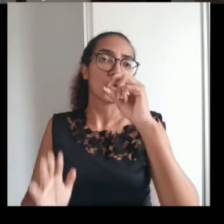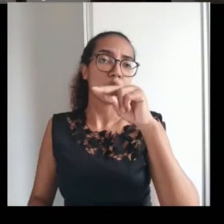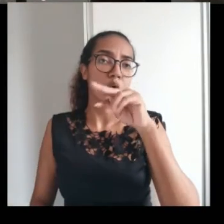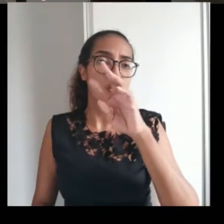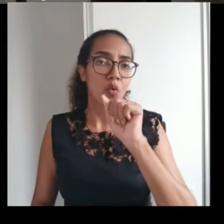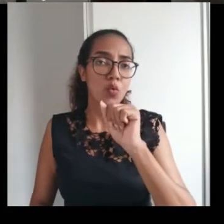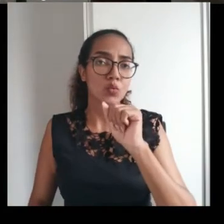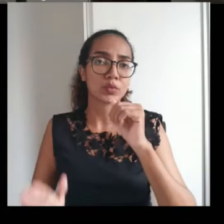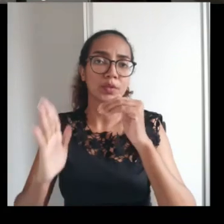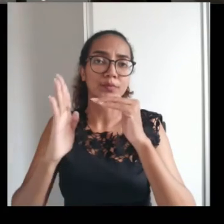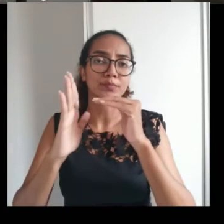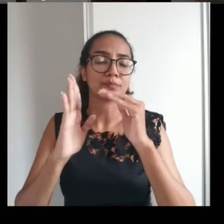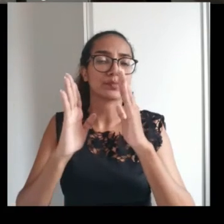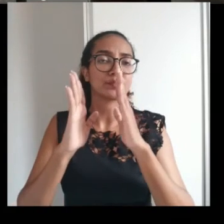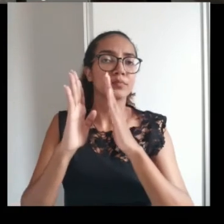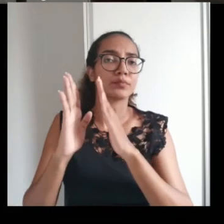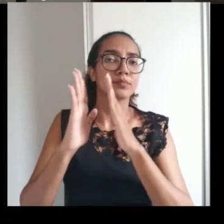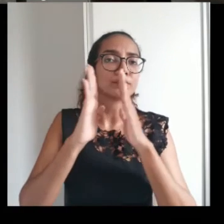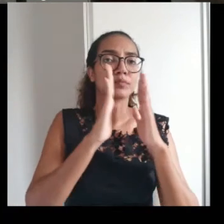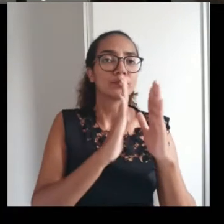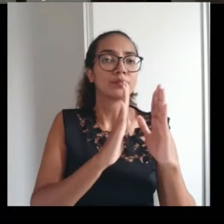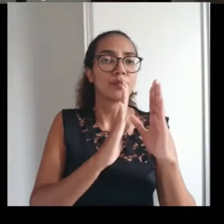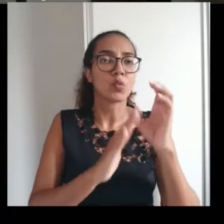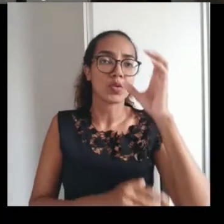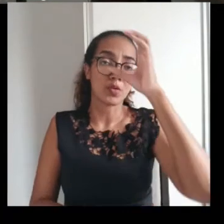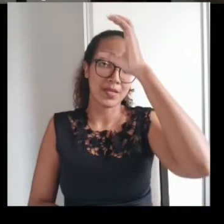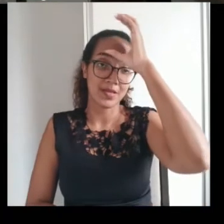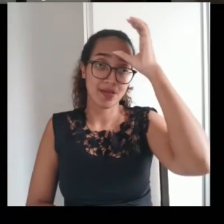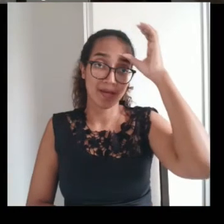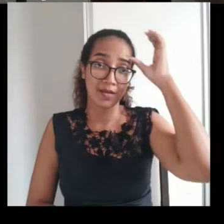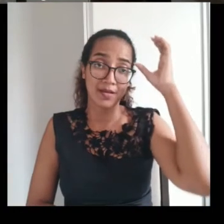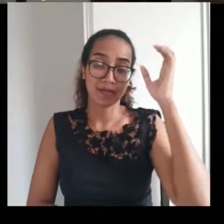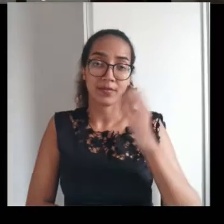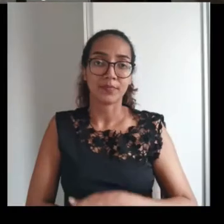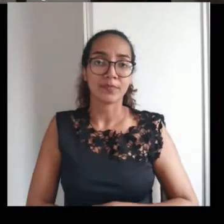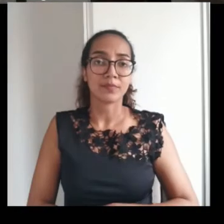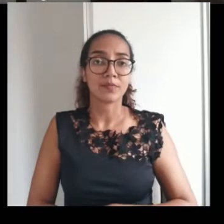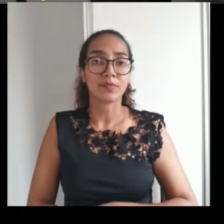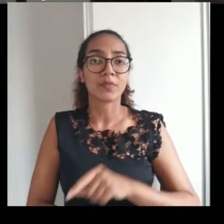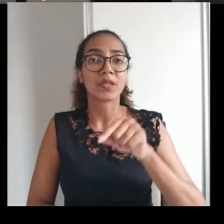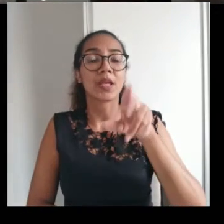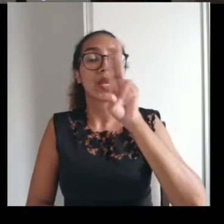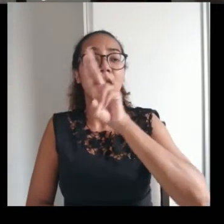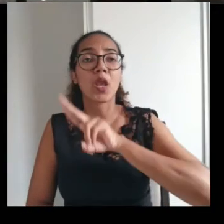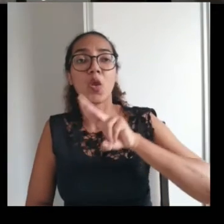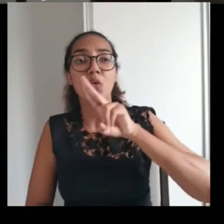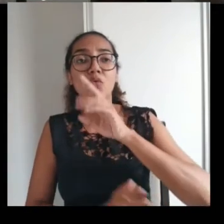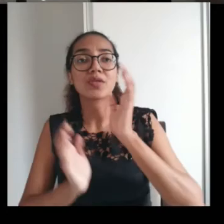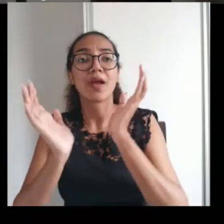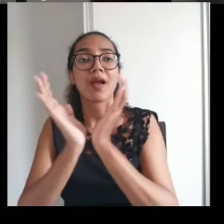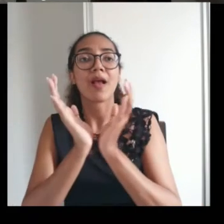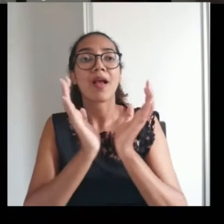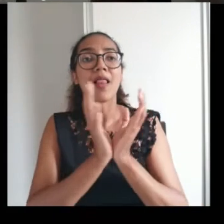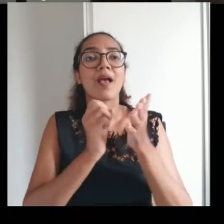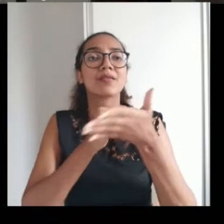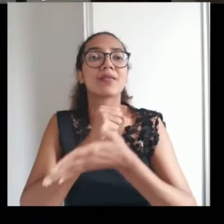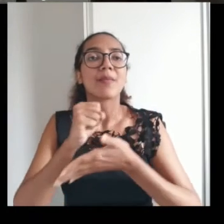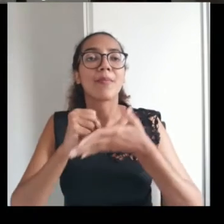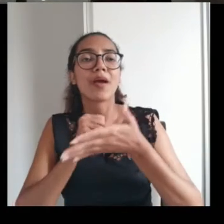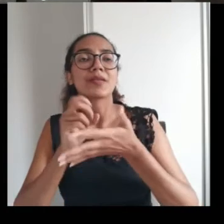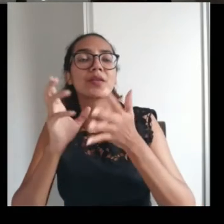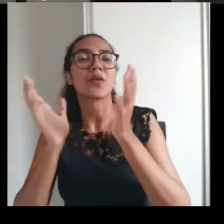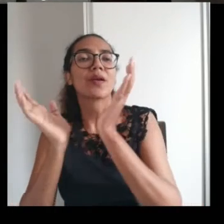de cliente, rcli aqui, certo? Que usam as classes básicas, né, usa a classe conta, a classe